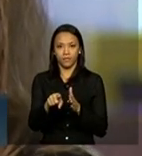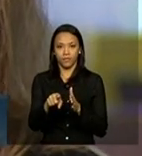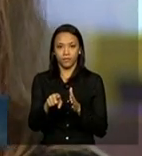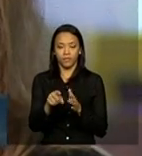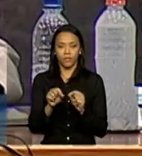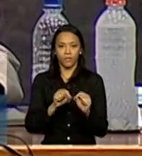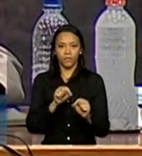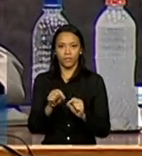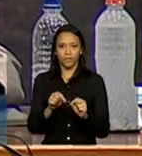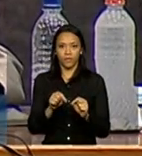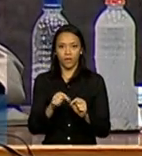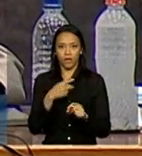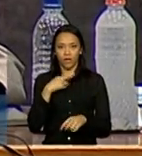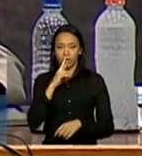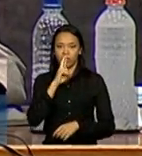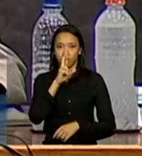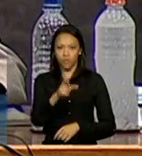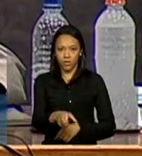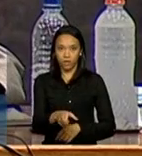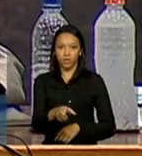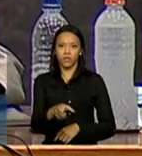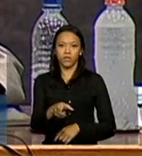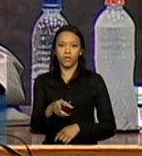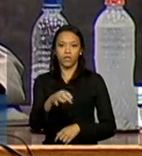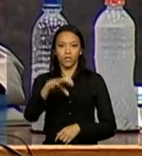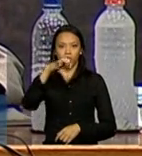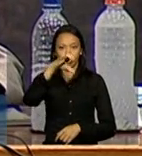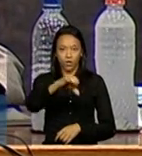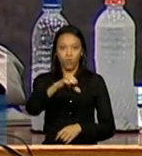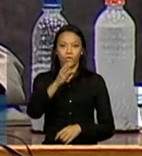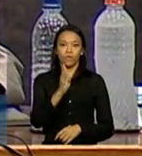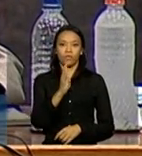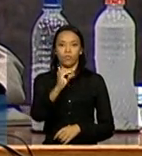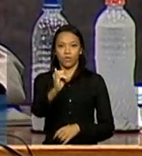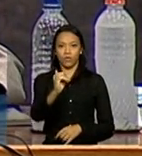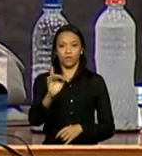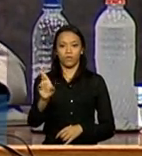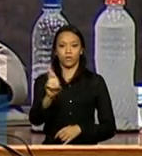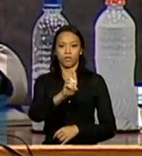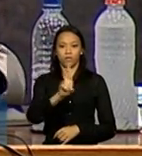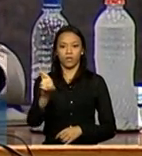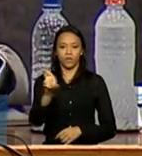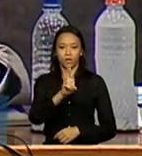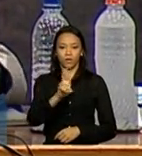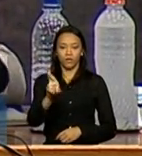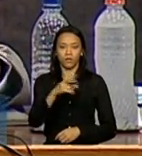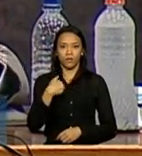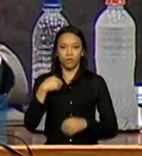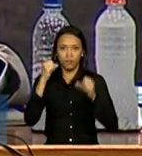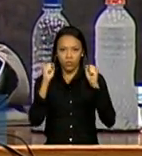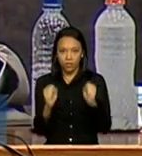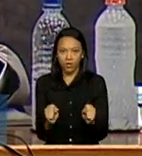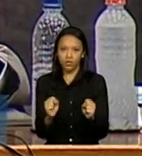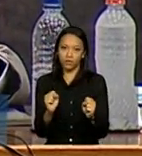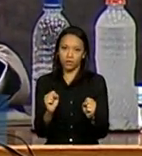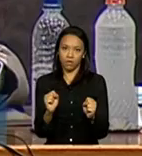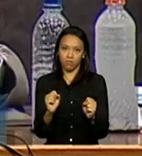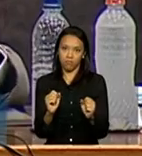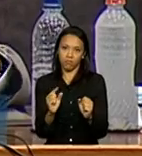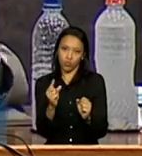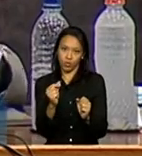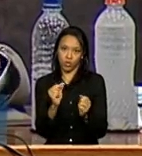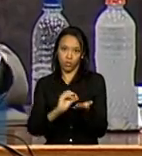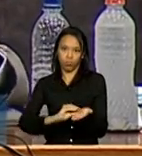valor é da ordem de 9 bilhões de reais podendo ser um pouco mais, um pouco menos.